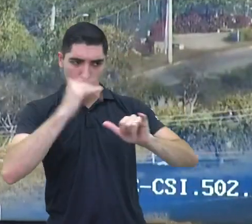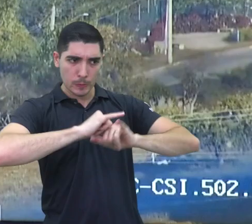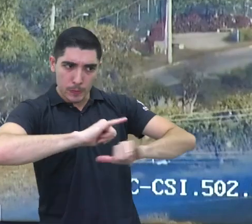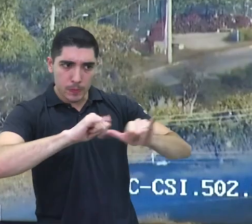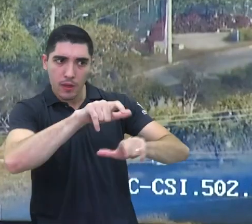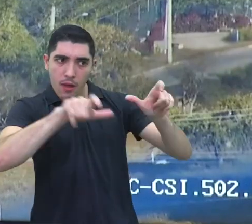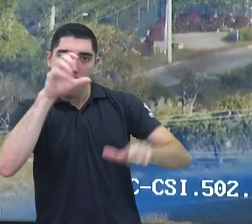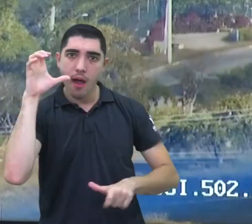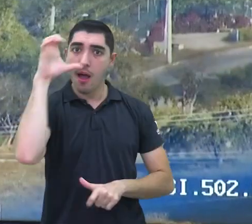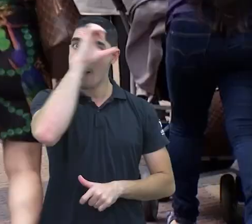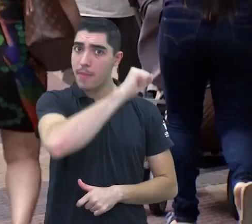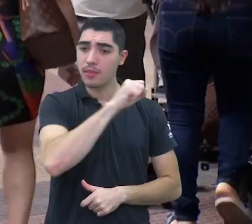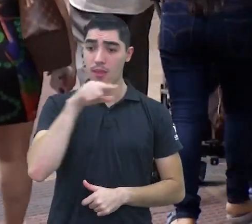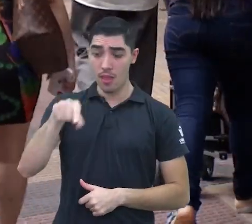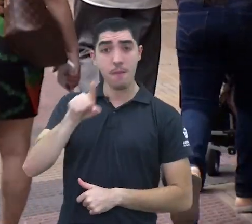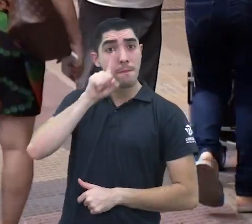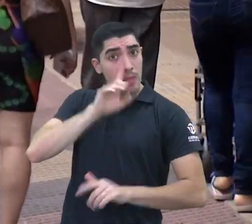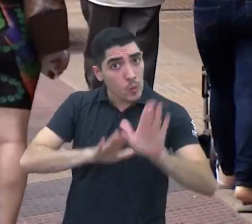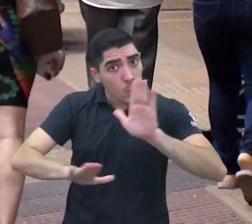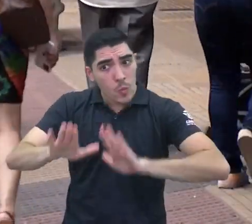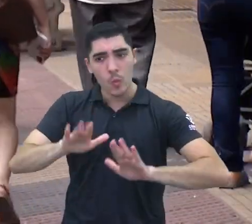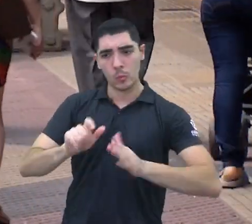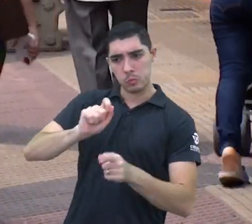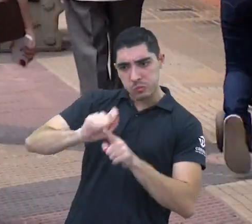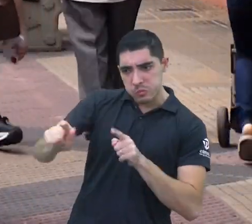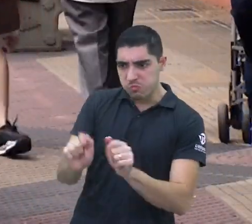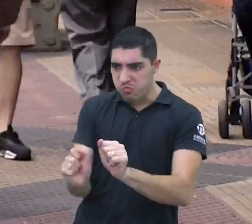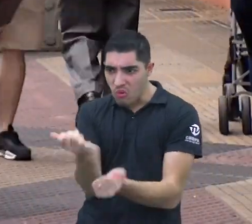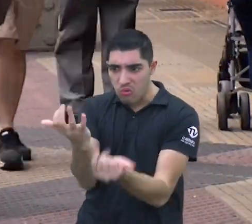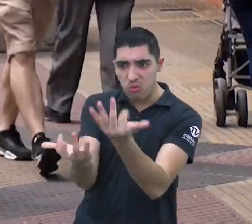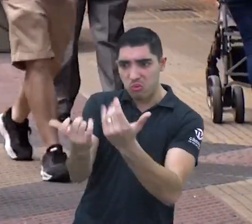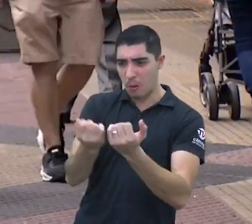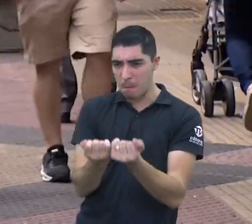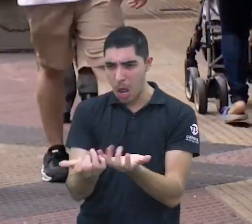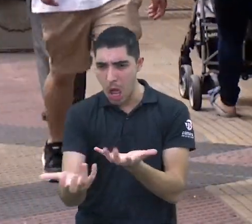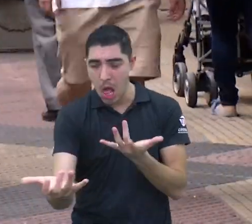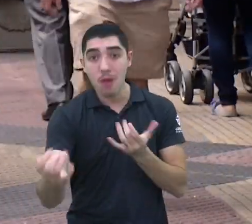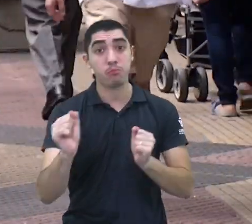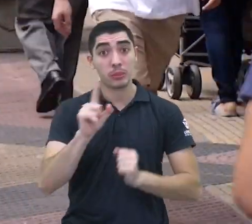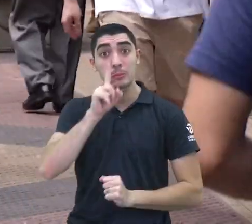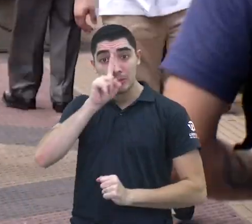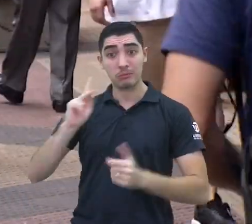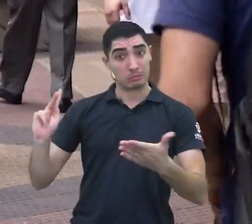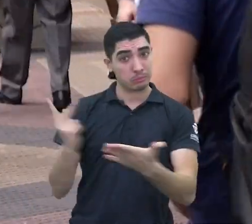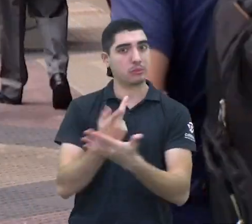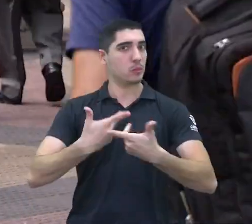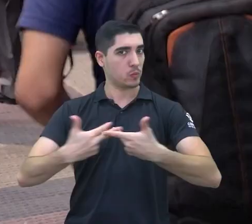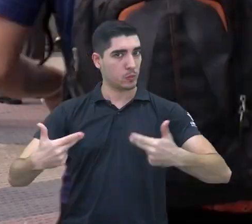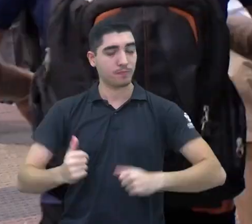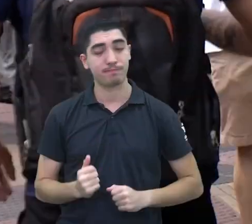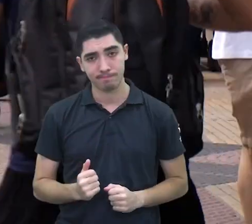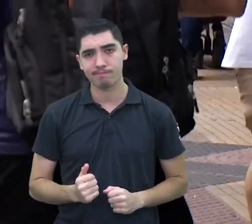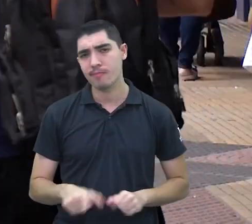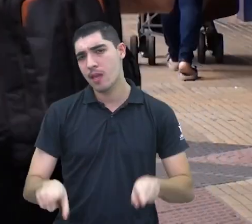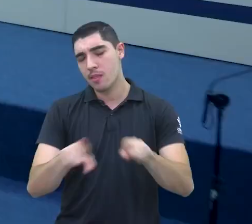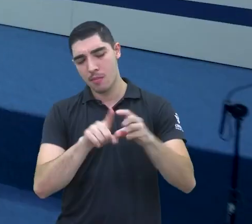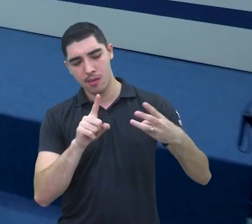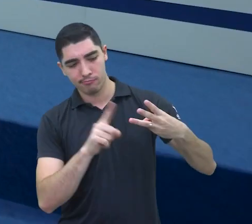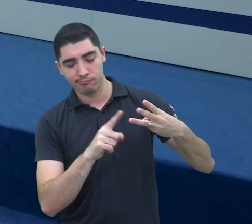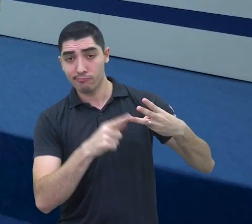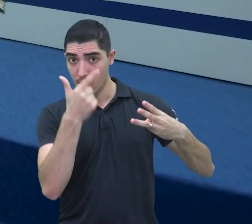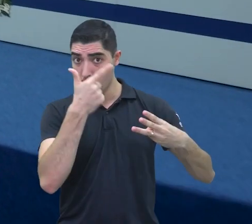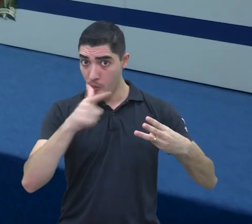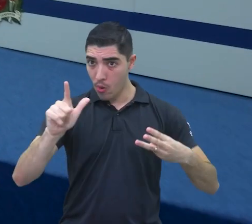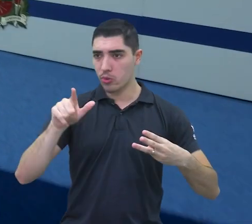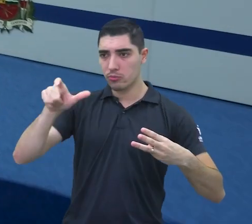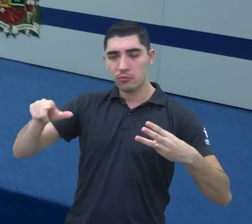chamar a atenção para o tema e informar a população sobre as consequências de atitudes que podem terminar em incêndios.